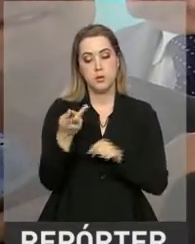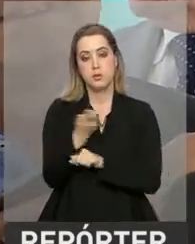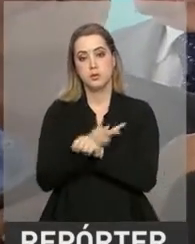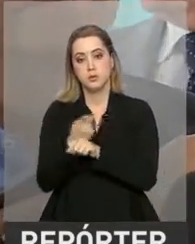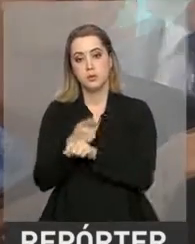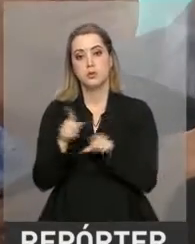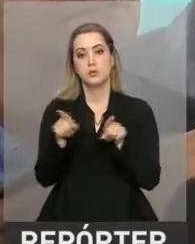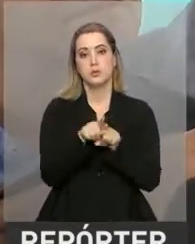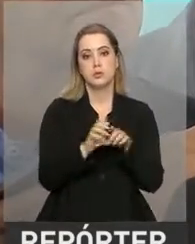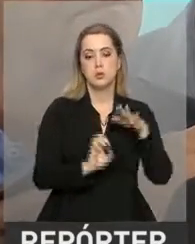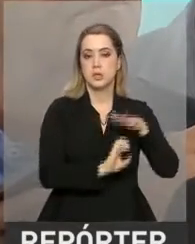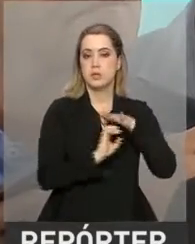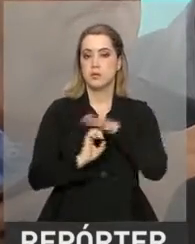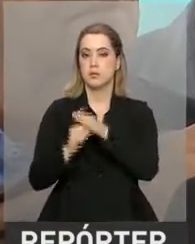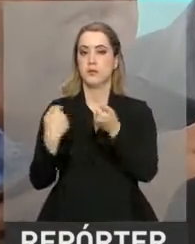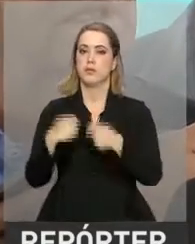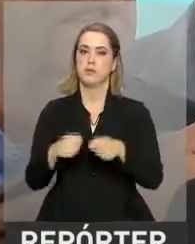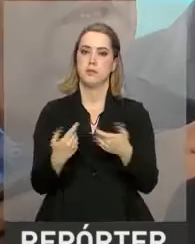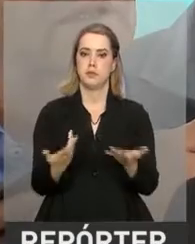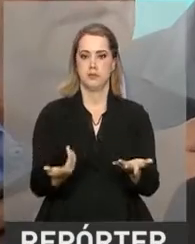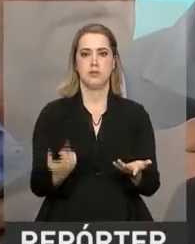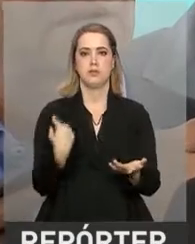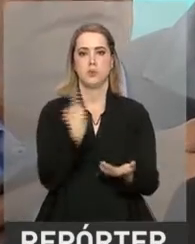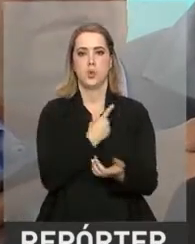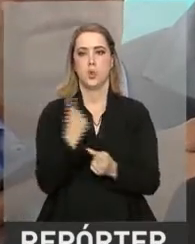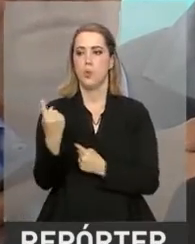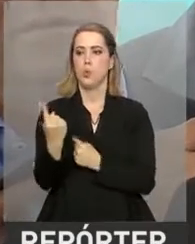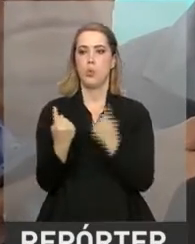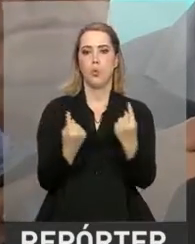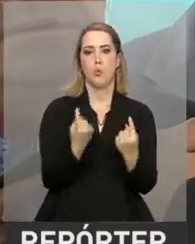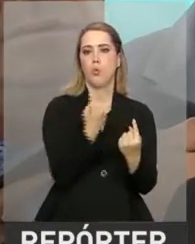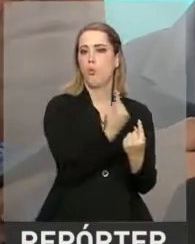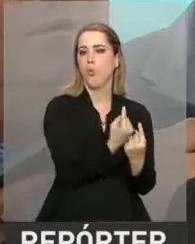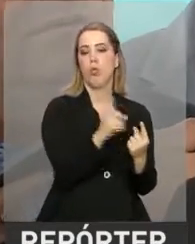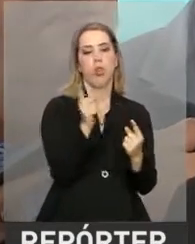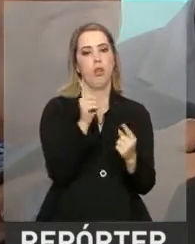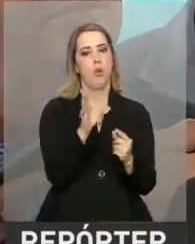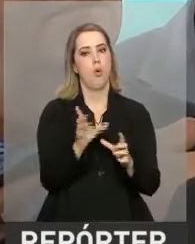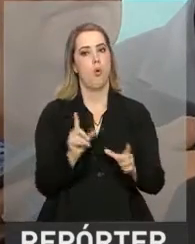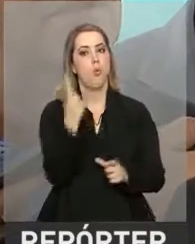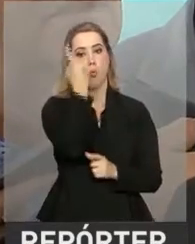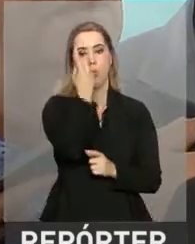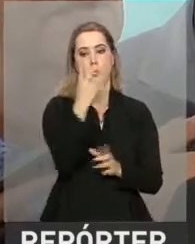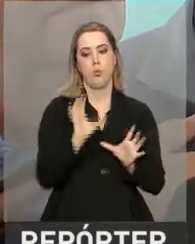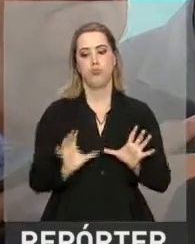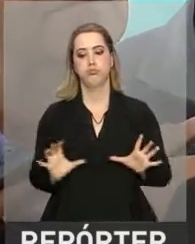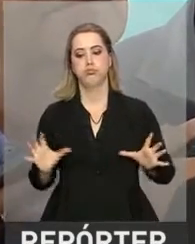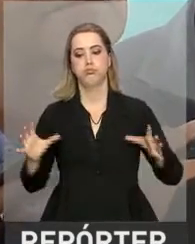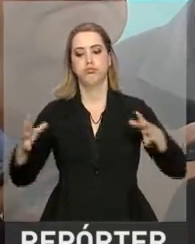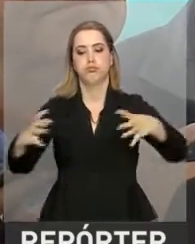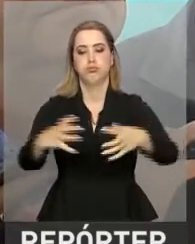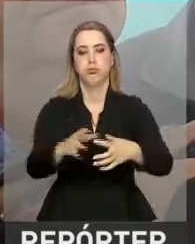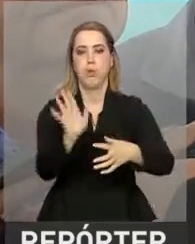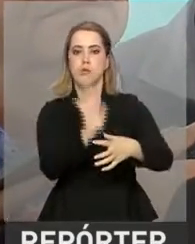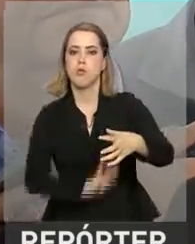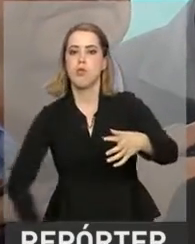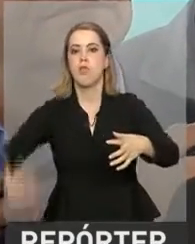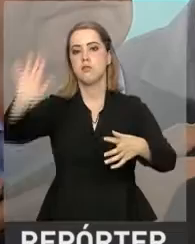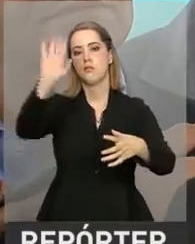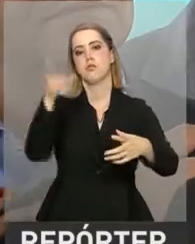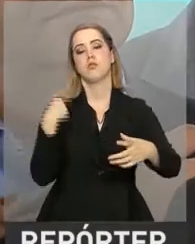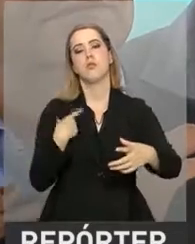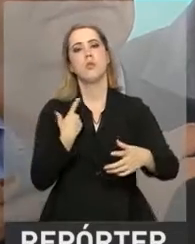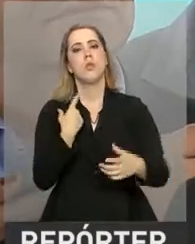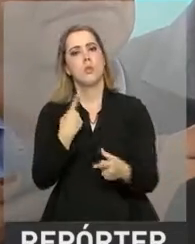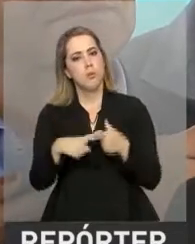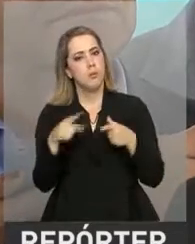as empresas precisam. Nós não criaremos fóruns individuais, nós criaremos um fórum nacional, e esse fórum nacional, conforme surjam os problemas,